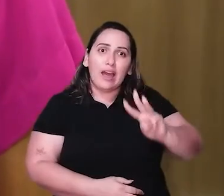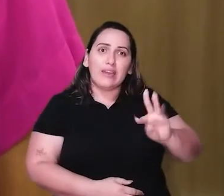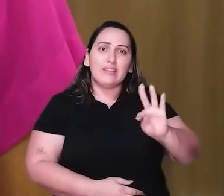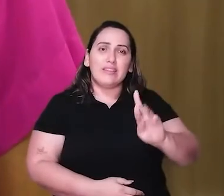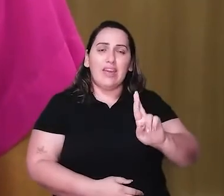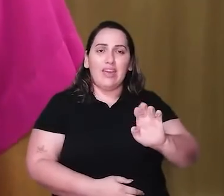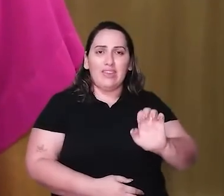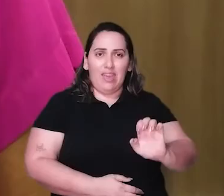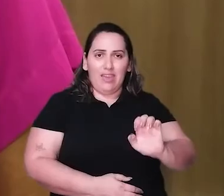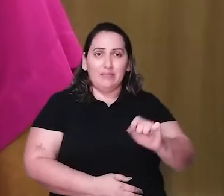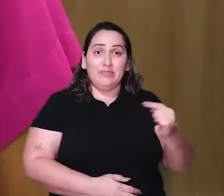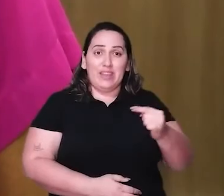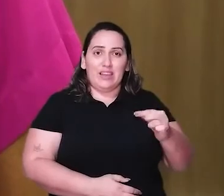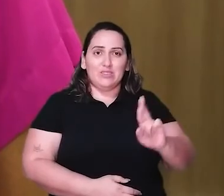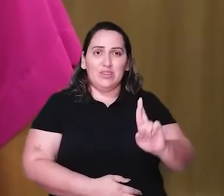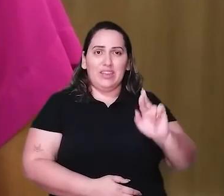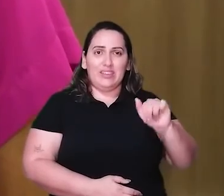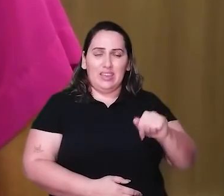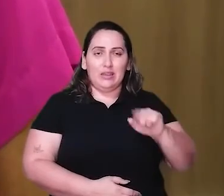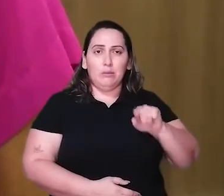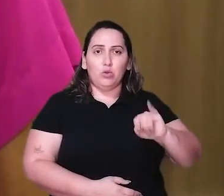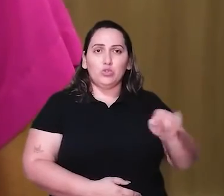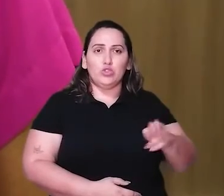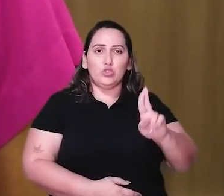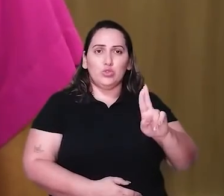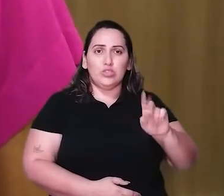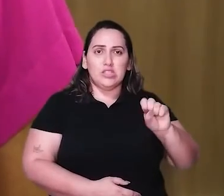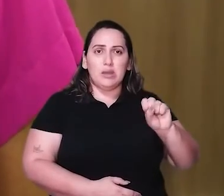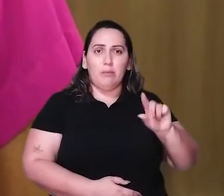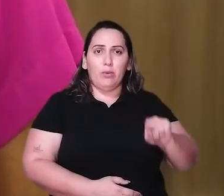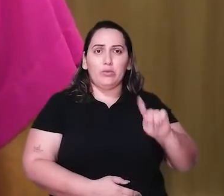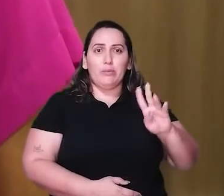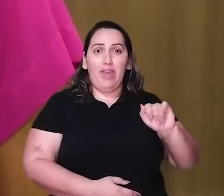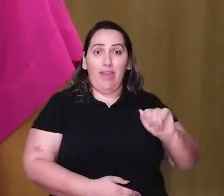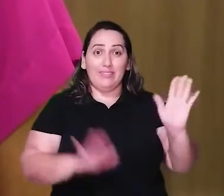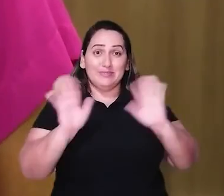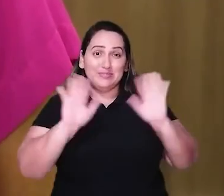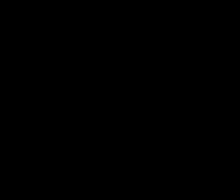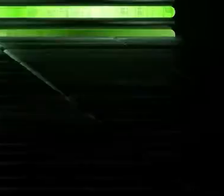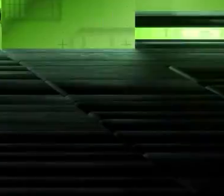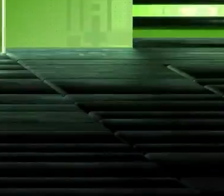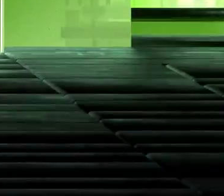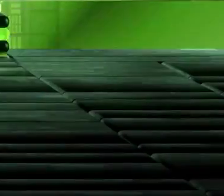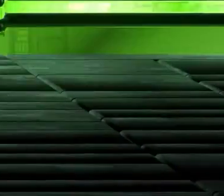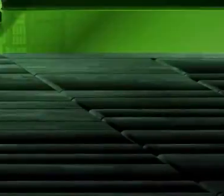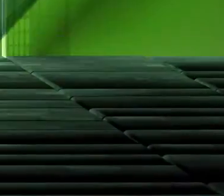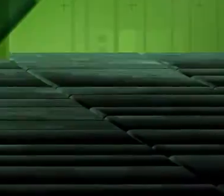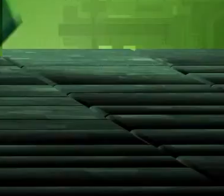tre-rn.jus.br. Até o próximo programa.